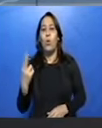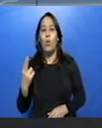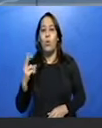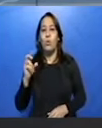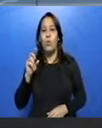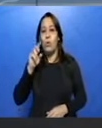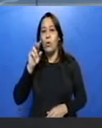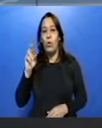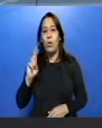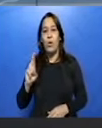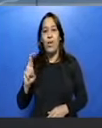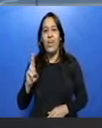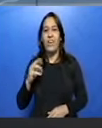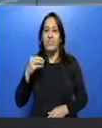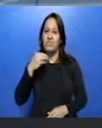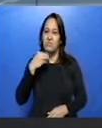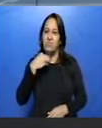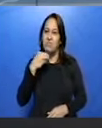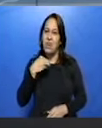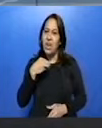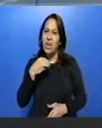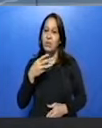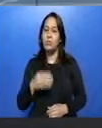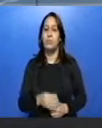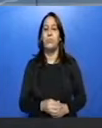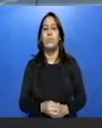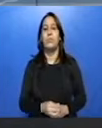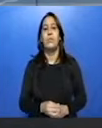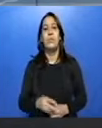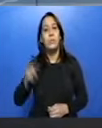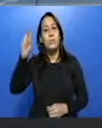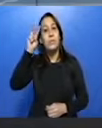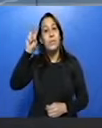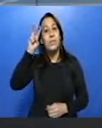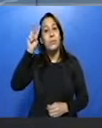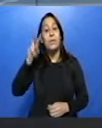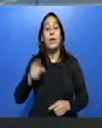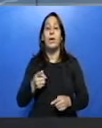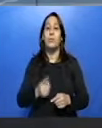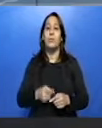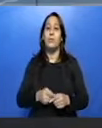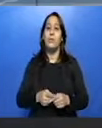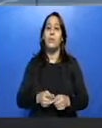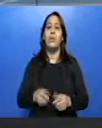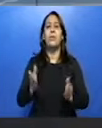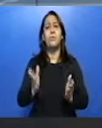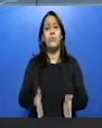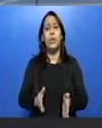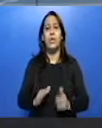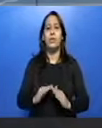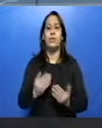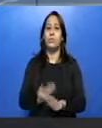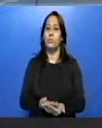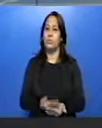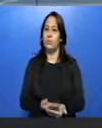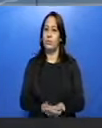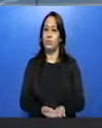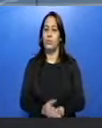nós vamos recordar, porque nós já estudamos, ó, você já estudou a letra